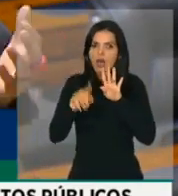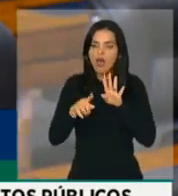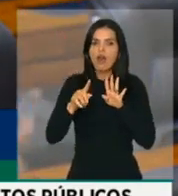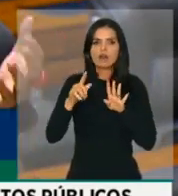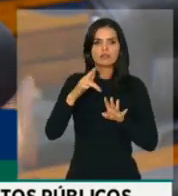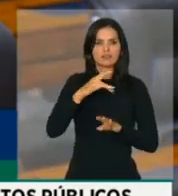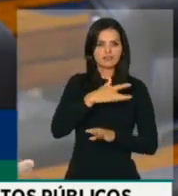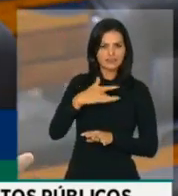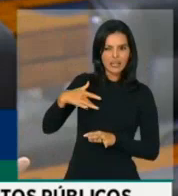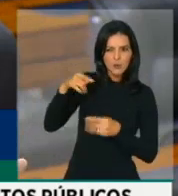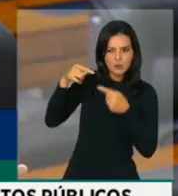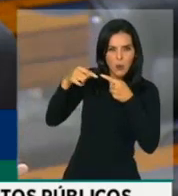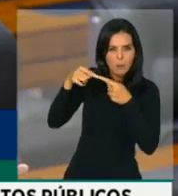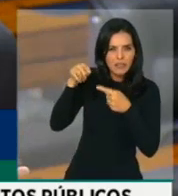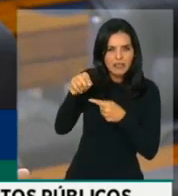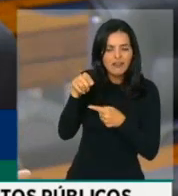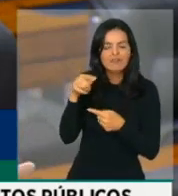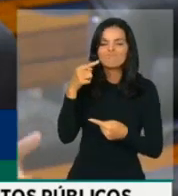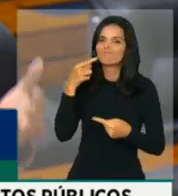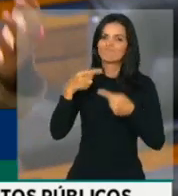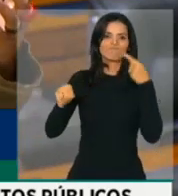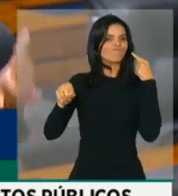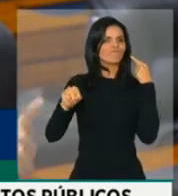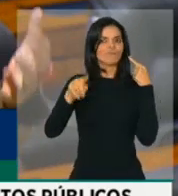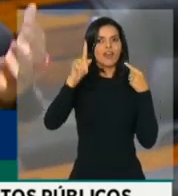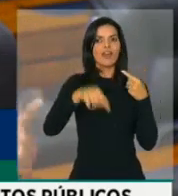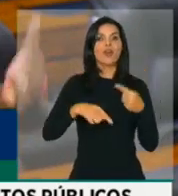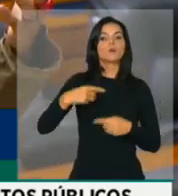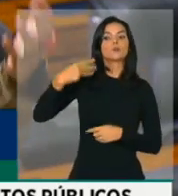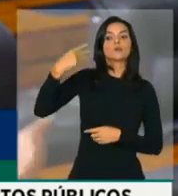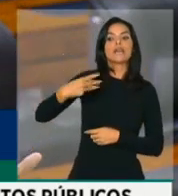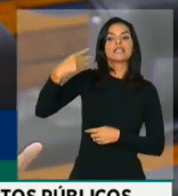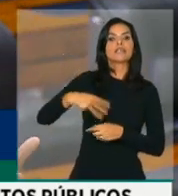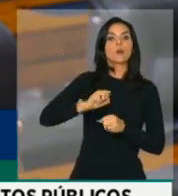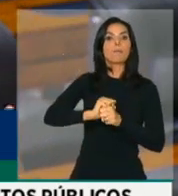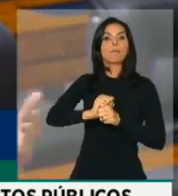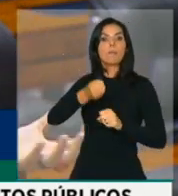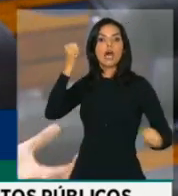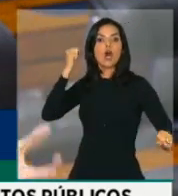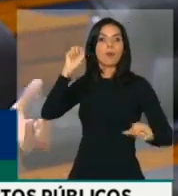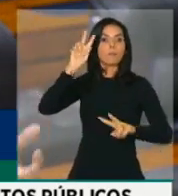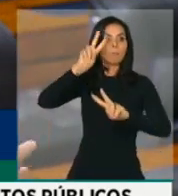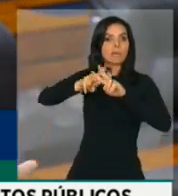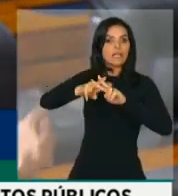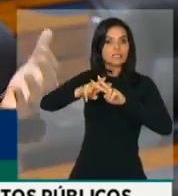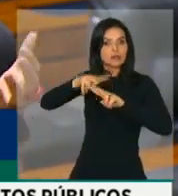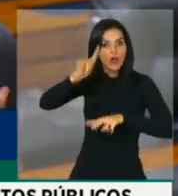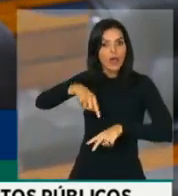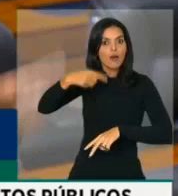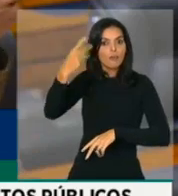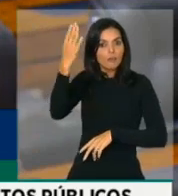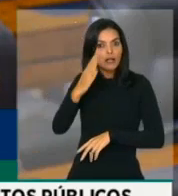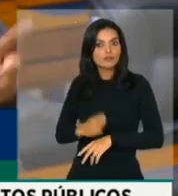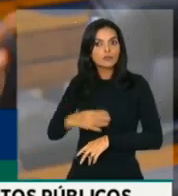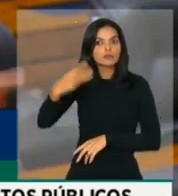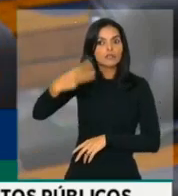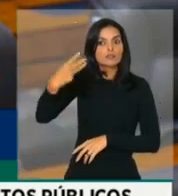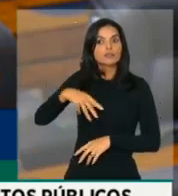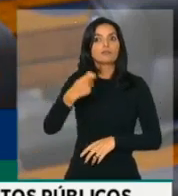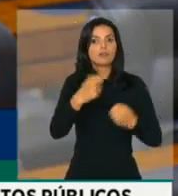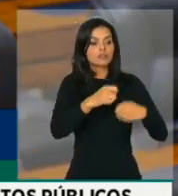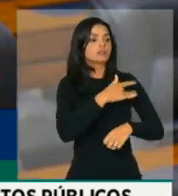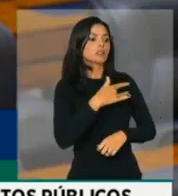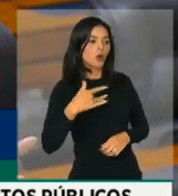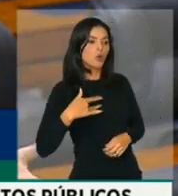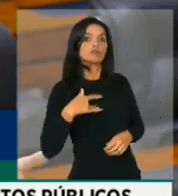sistema prisional brasileiro, que é o terceiro maior do mundo, a gente precisa ter política de saúde pública também. Aliás, é